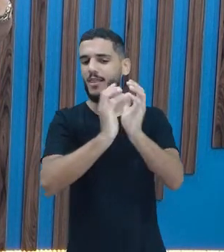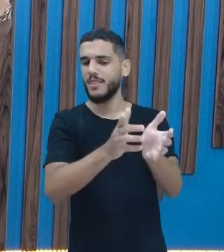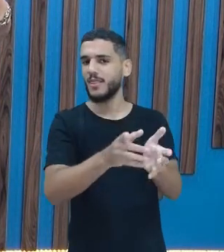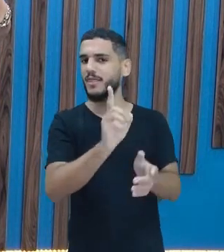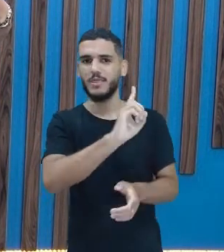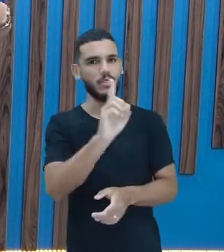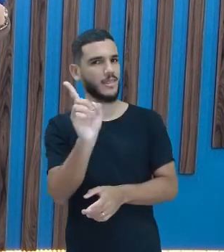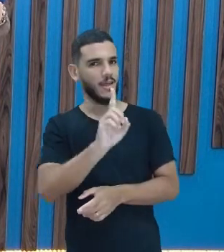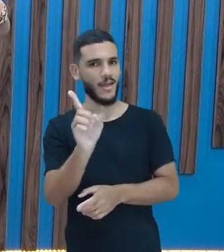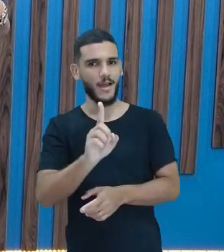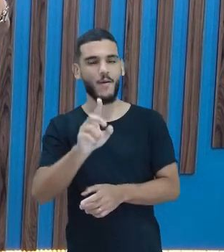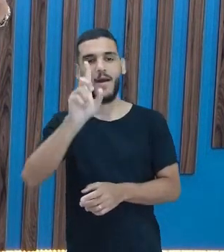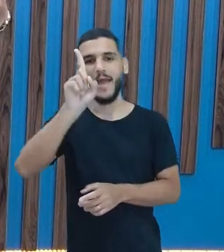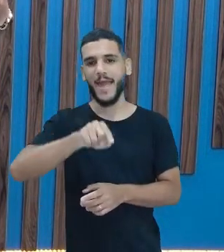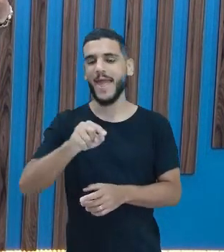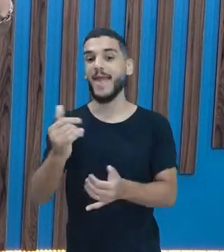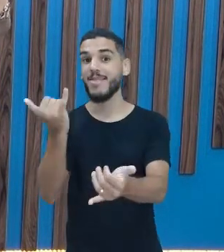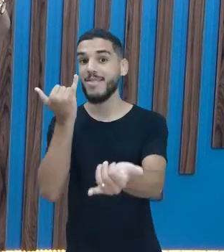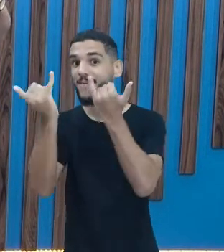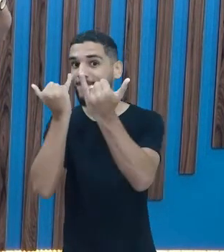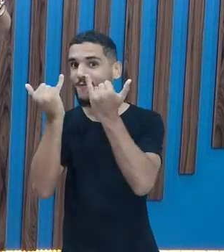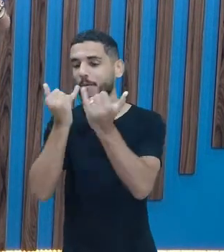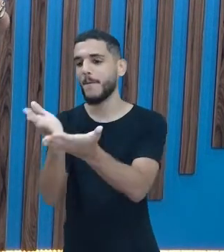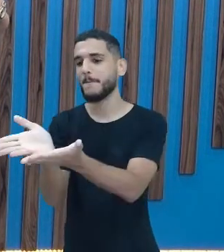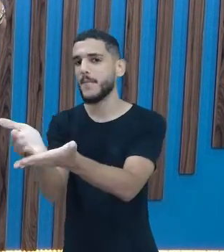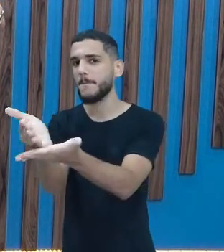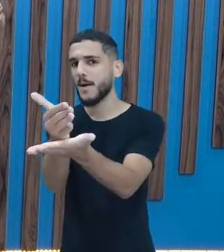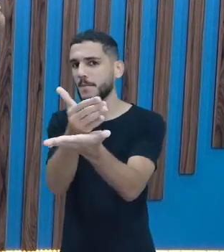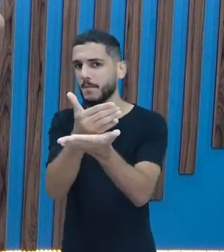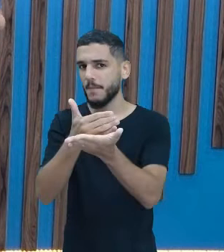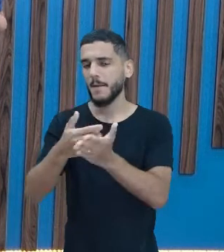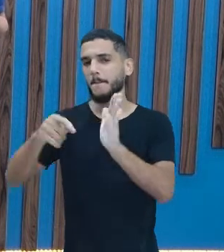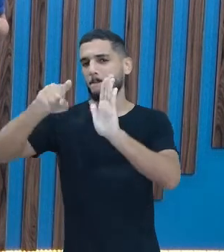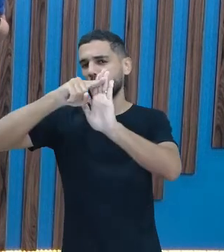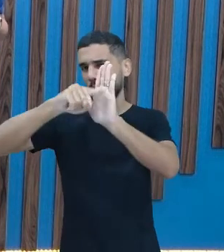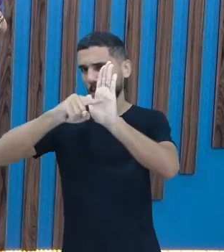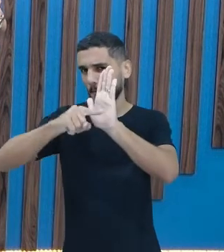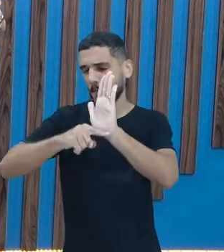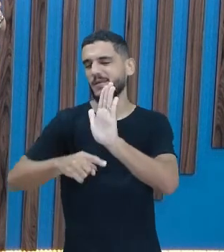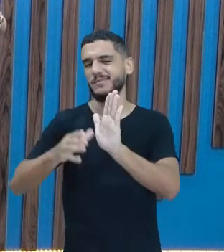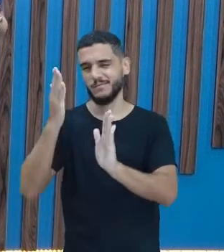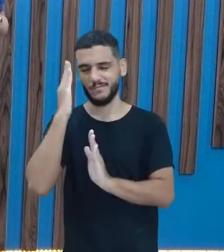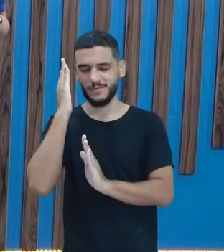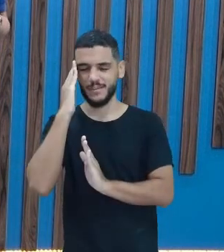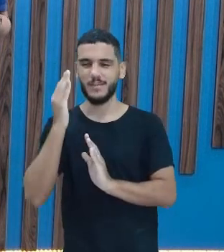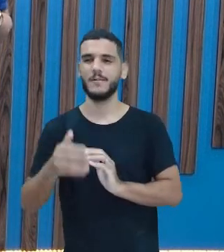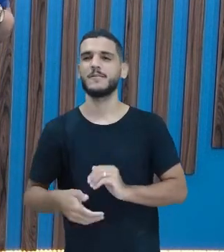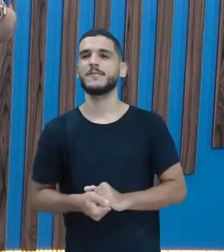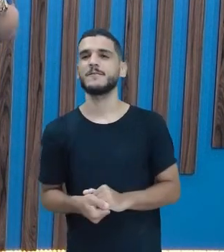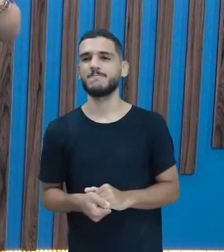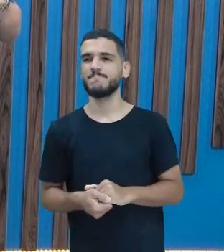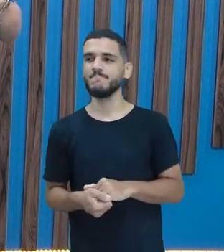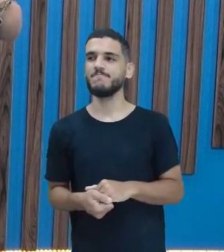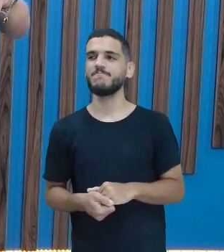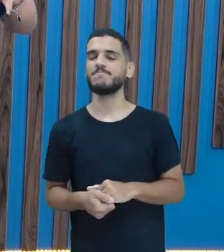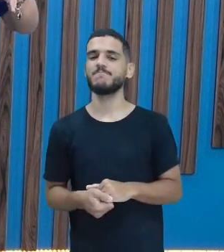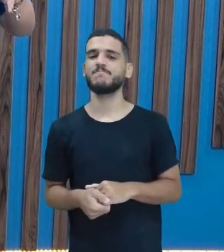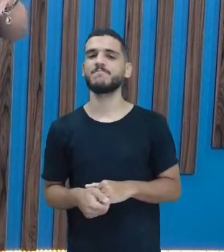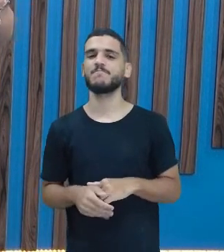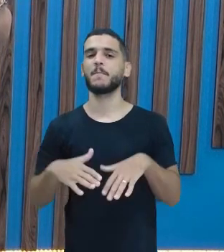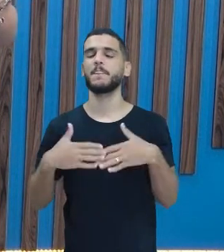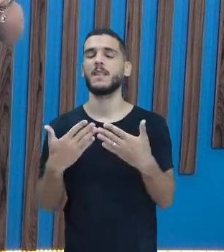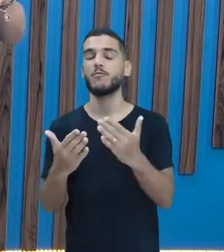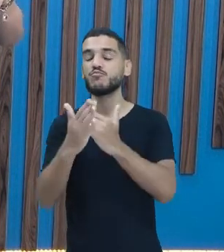organização de dados são informações, por isso esse I aí de informações no dado, tá certo? Então,